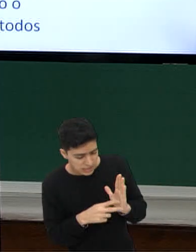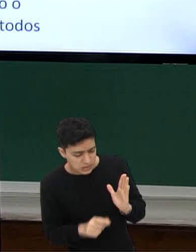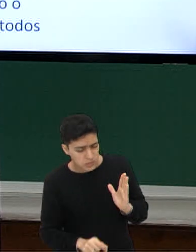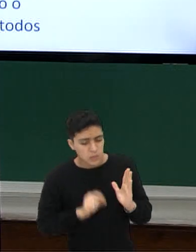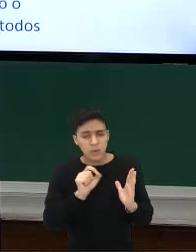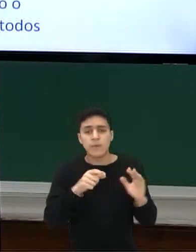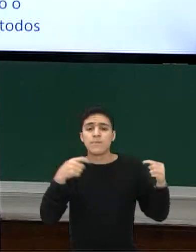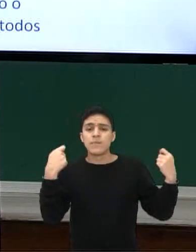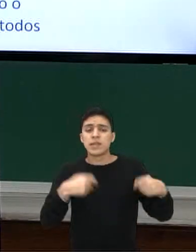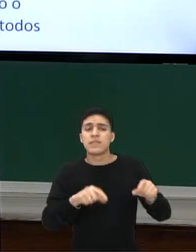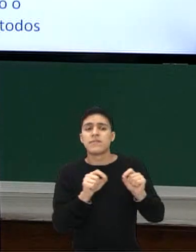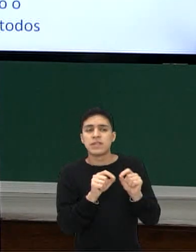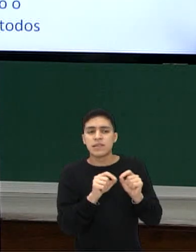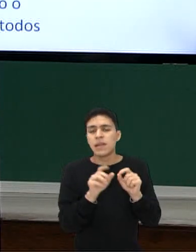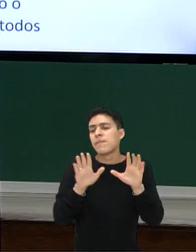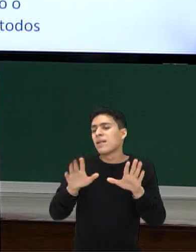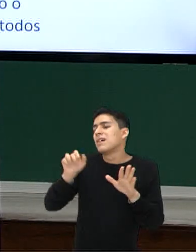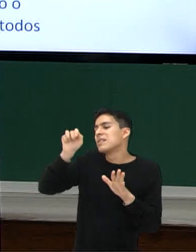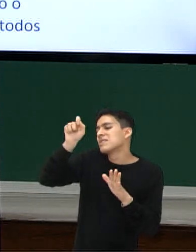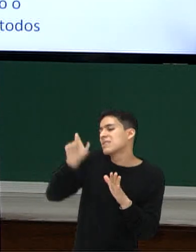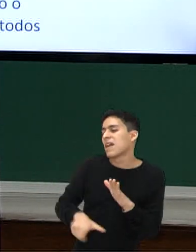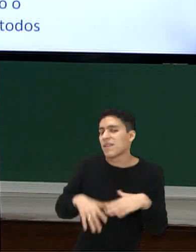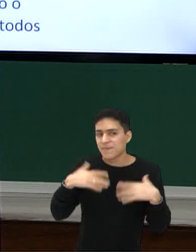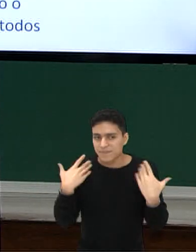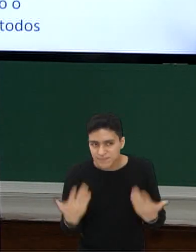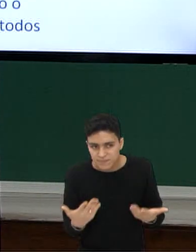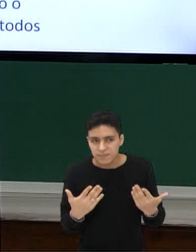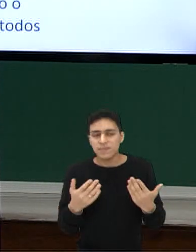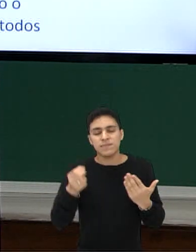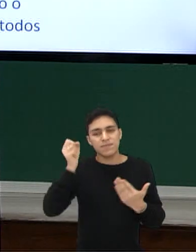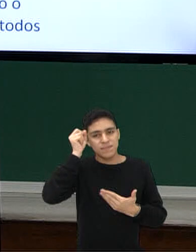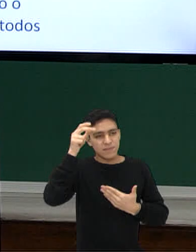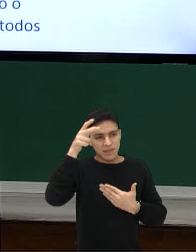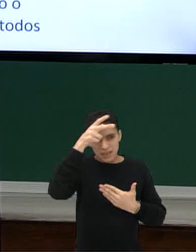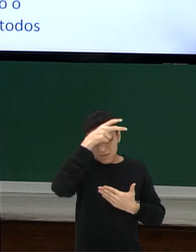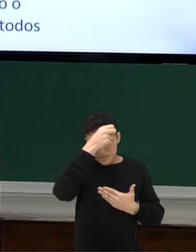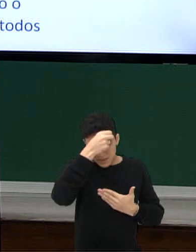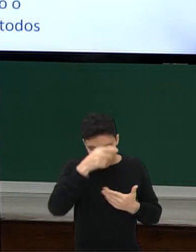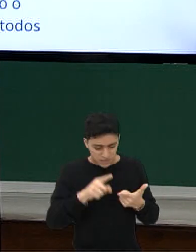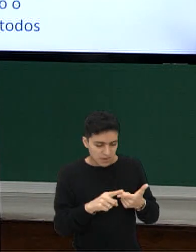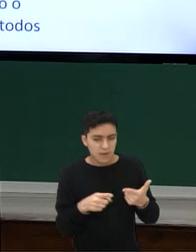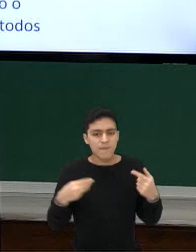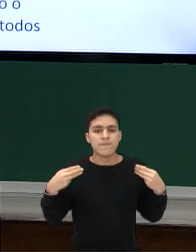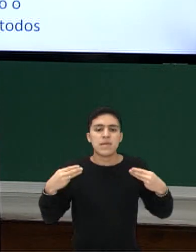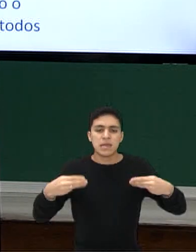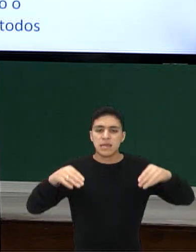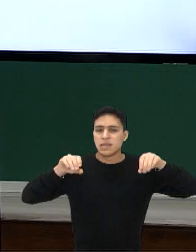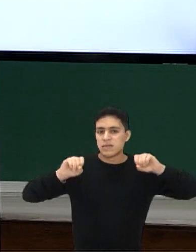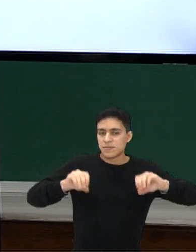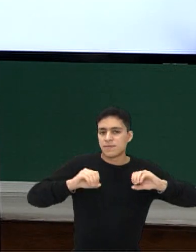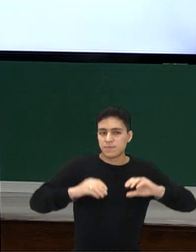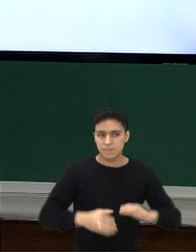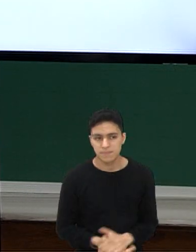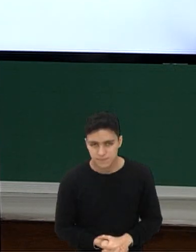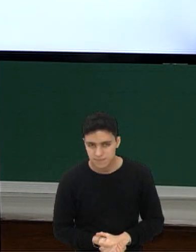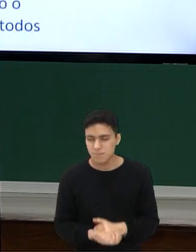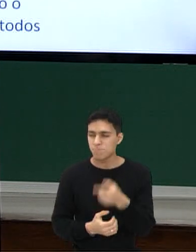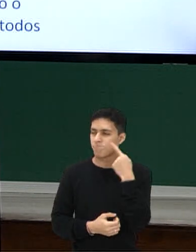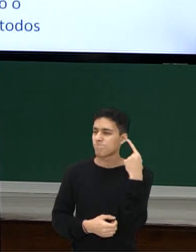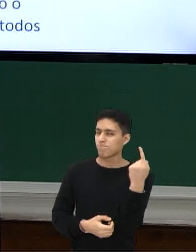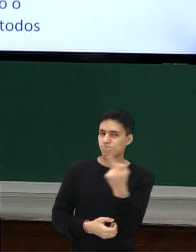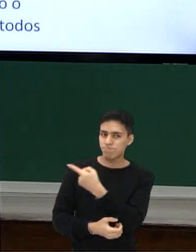ser feito. Mas quem tem que fazer isso? As prefeituras, o Ministério da Educação.